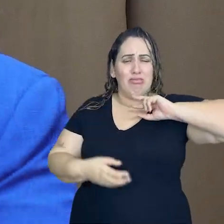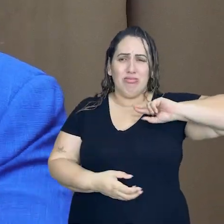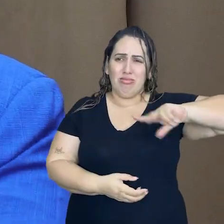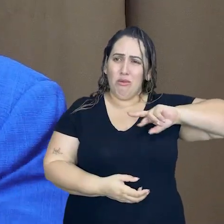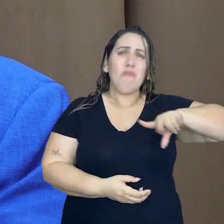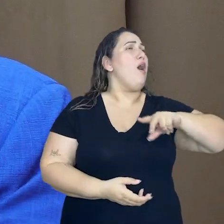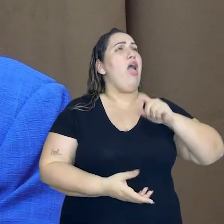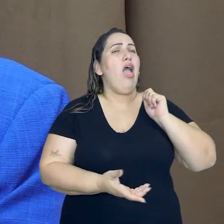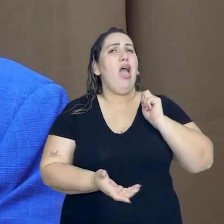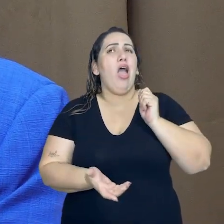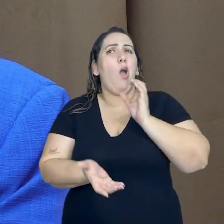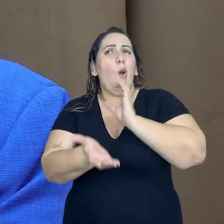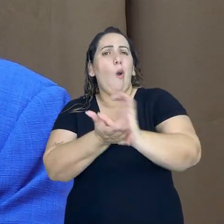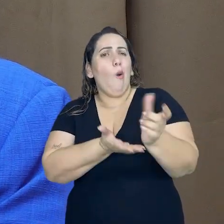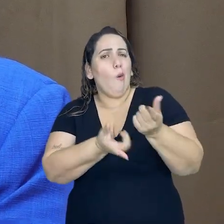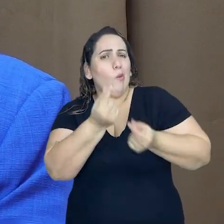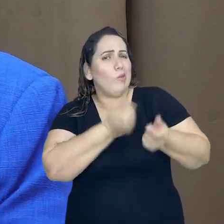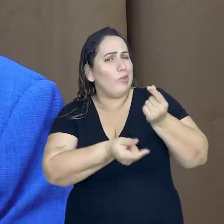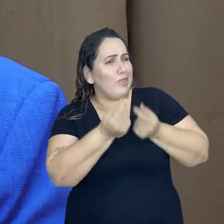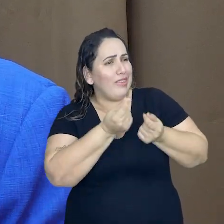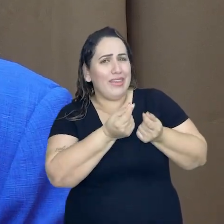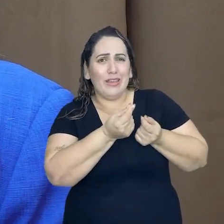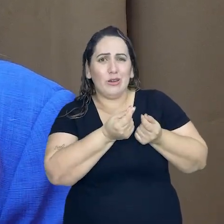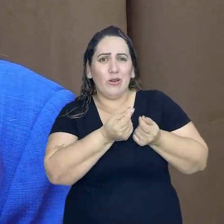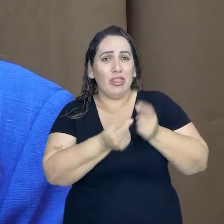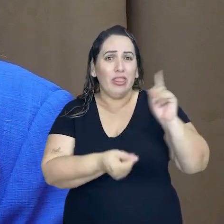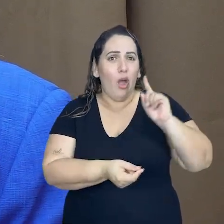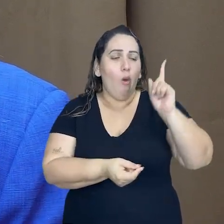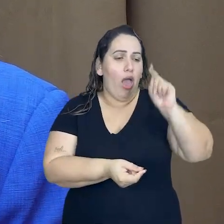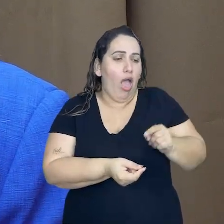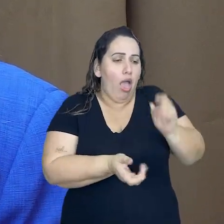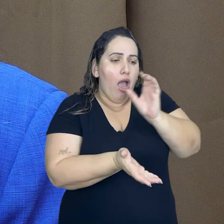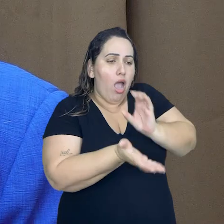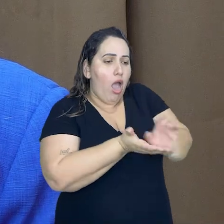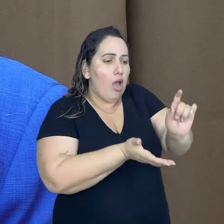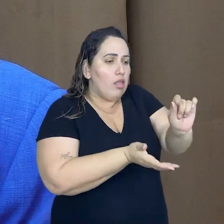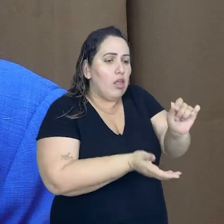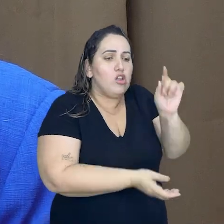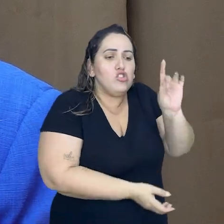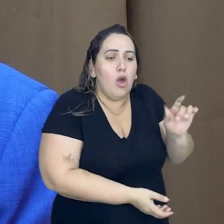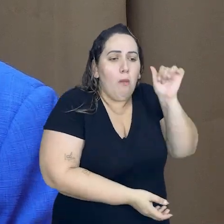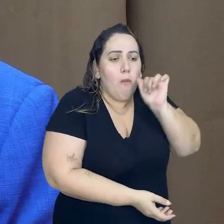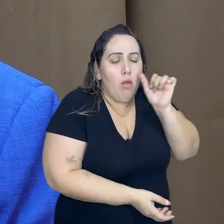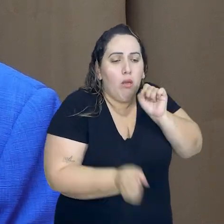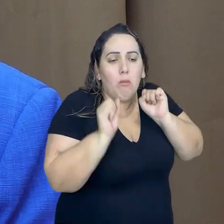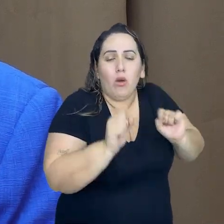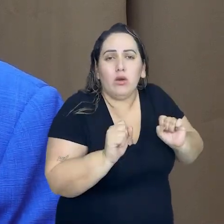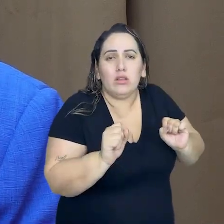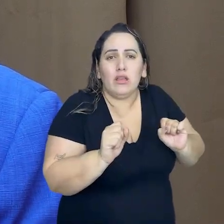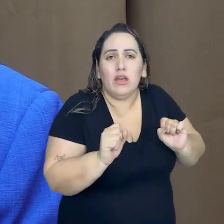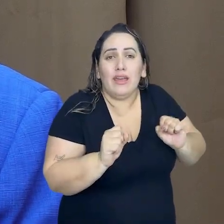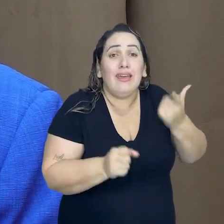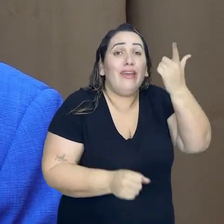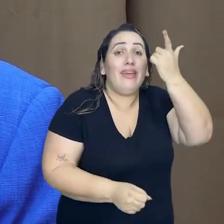com isso? Quem o partido achar que deve? Então, você vê as mulheres